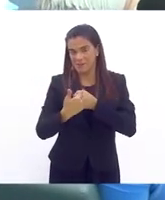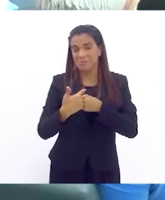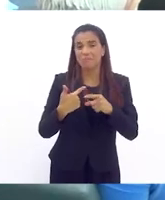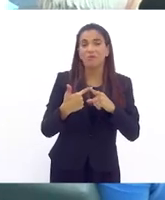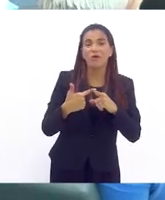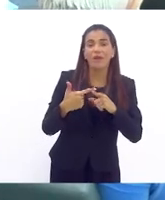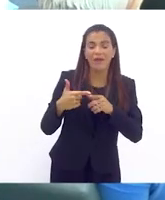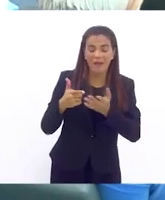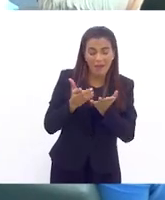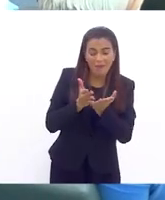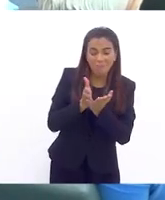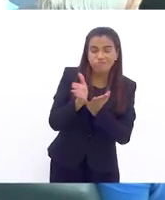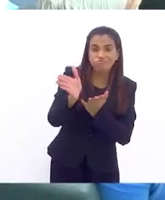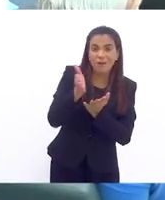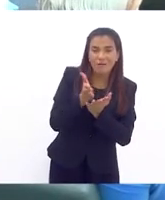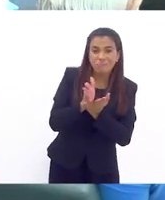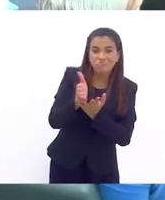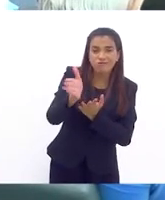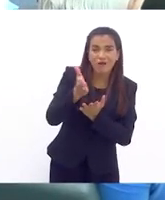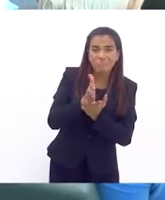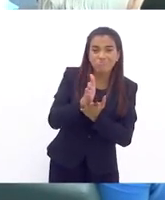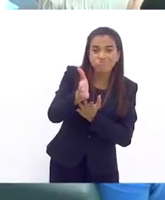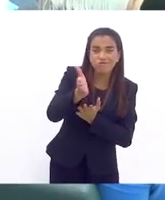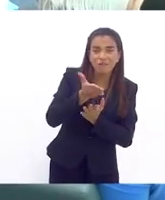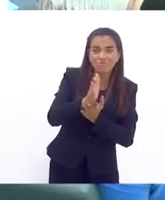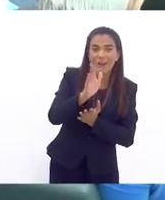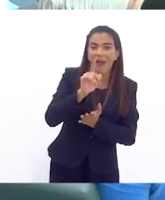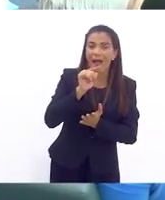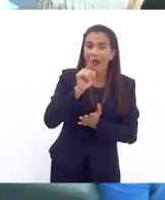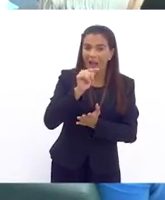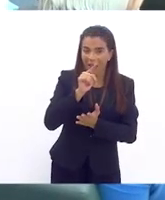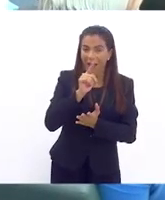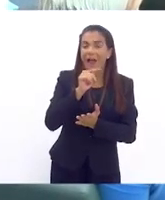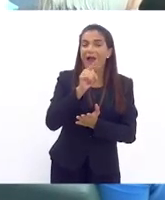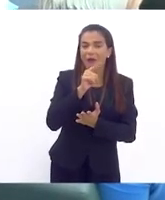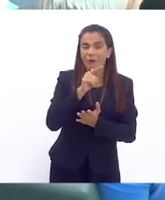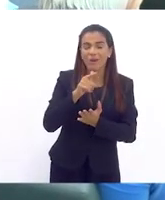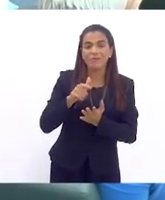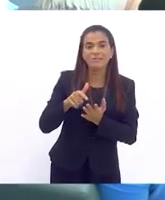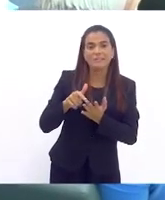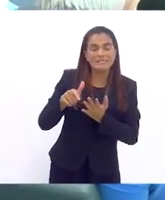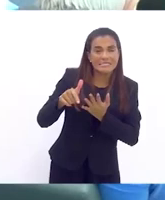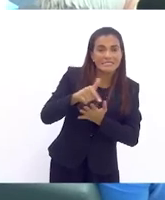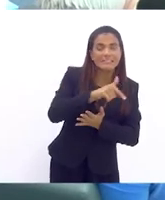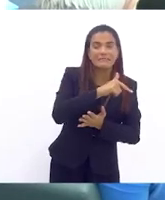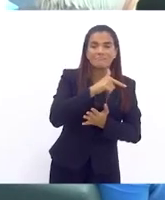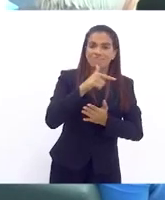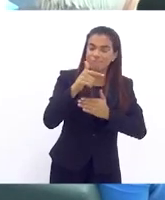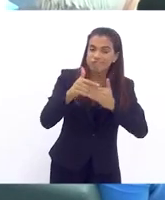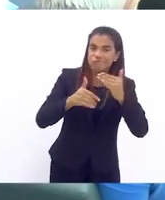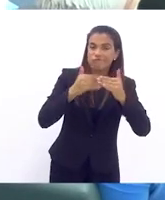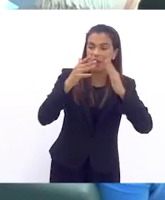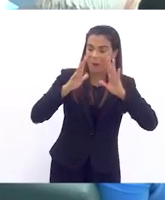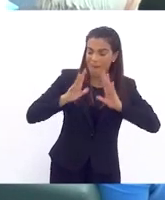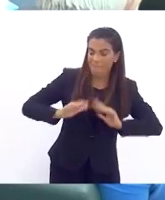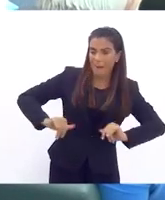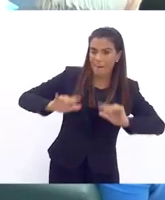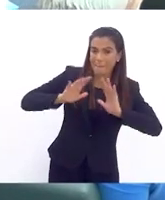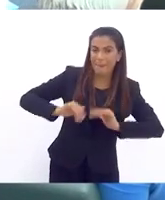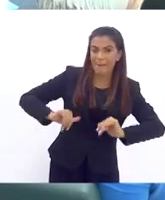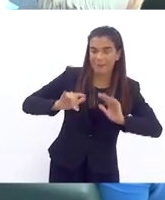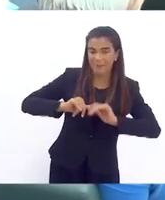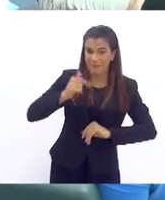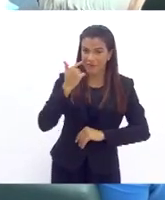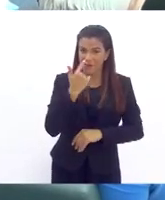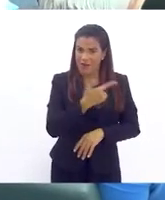evidentemente em determinado ponto tudo ali para cima é dando né a gente